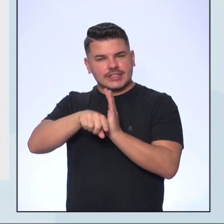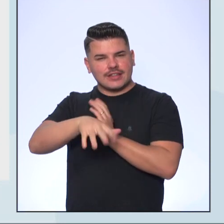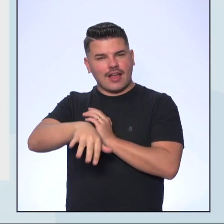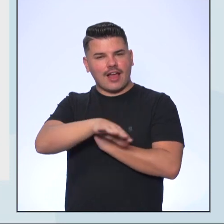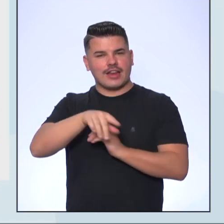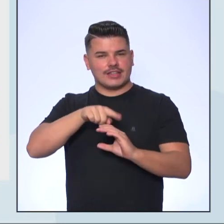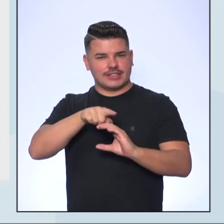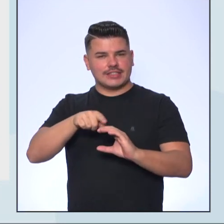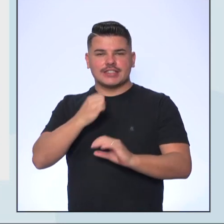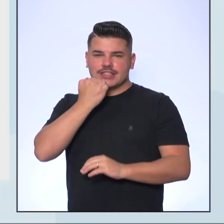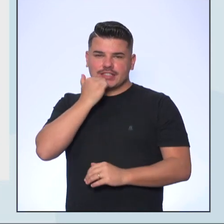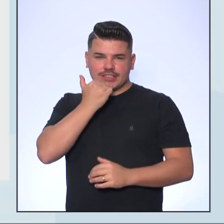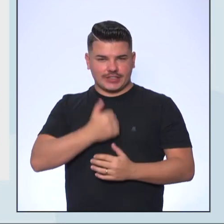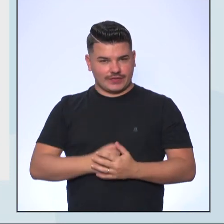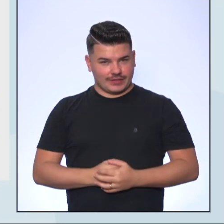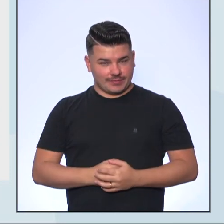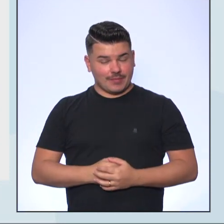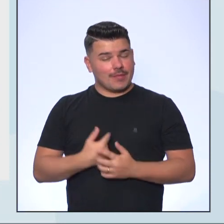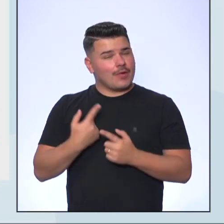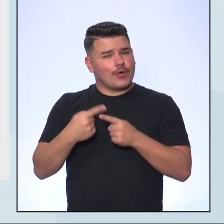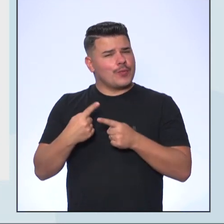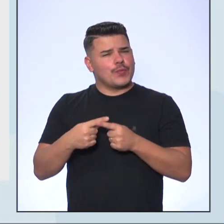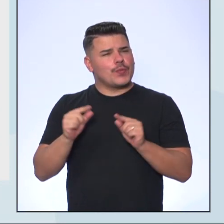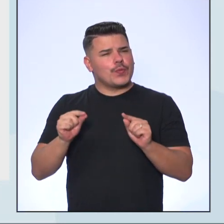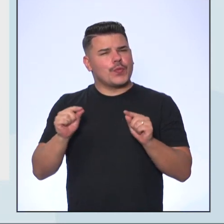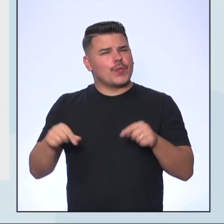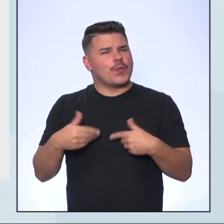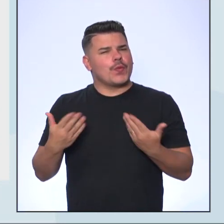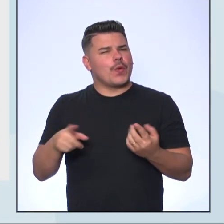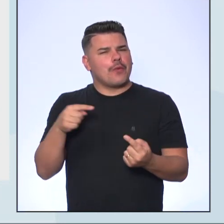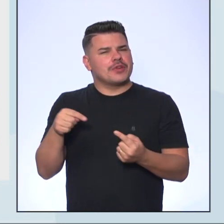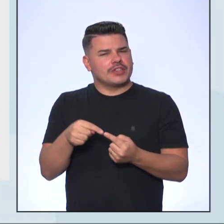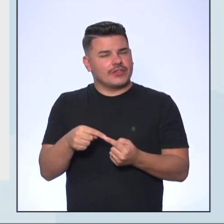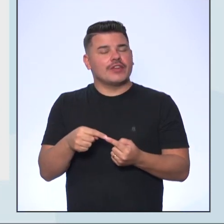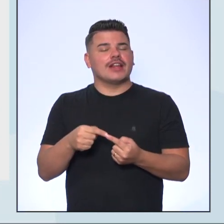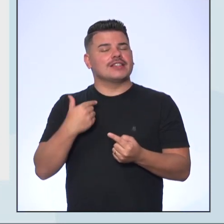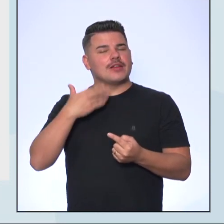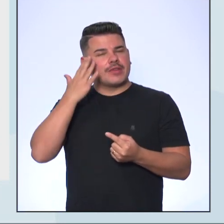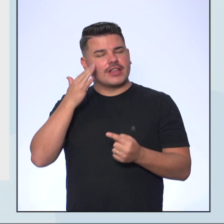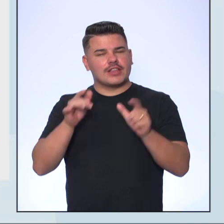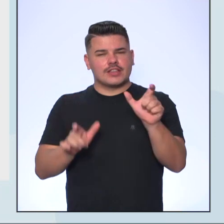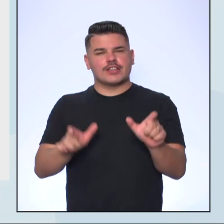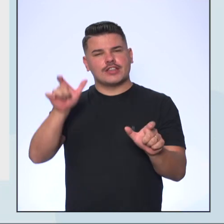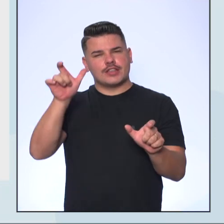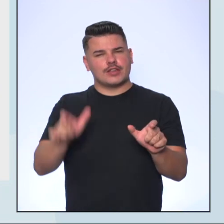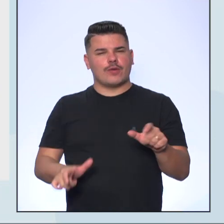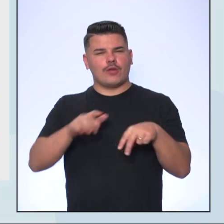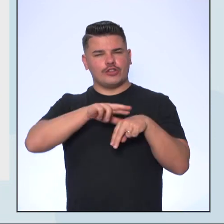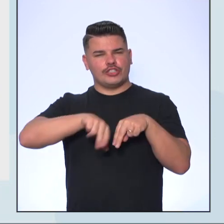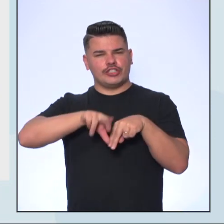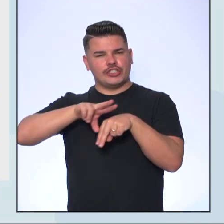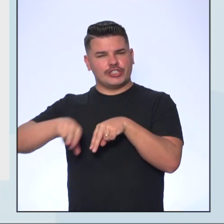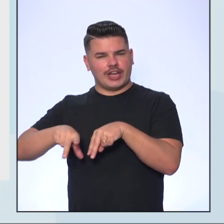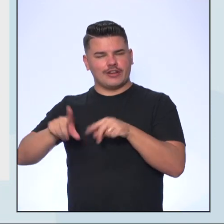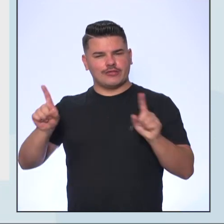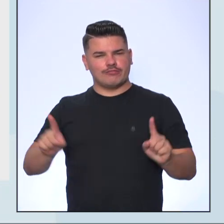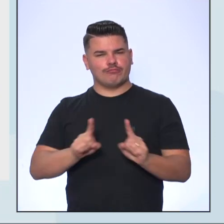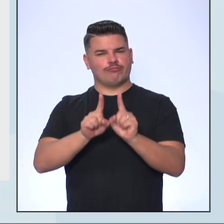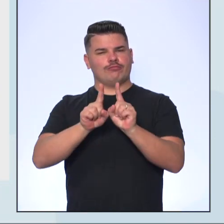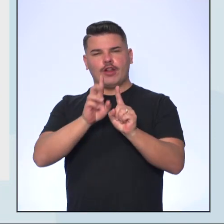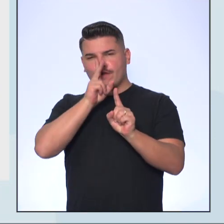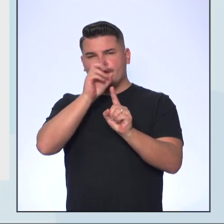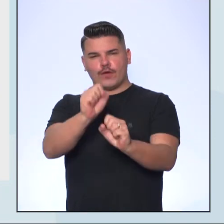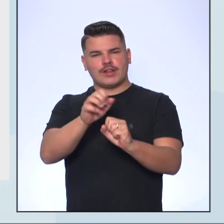científica, isso tudo para promover a igualdade de gênero por meio de atividades científicas, tá? Empoderando